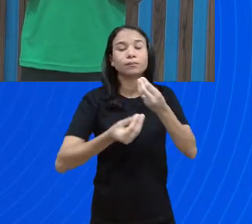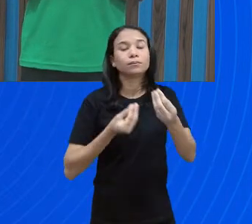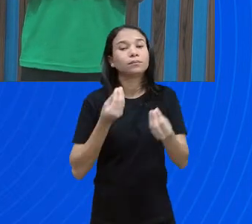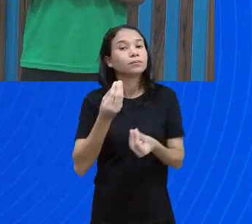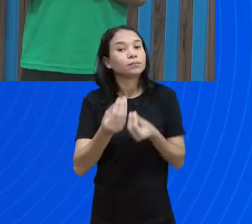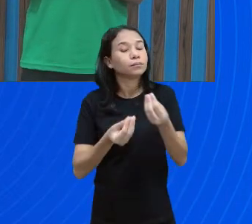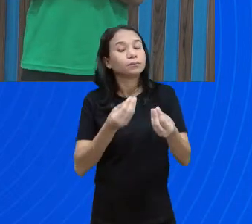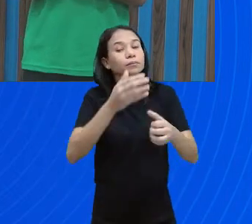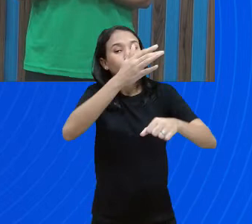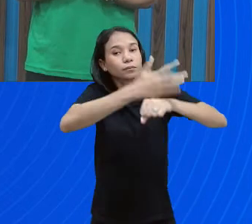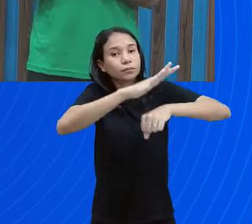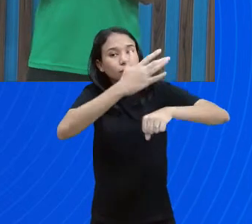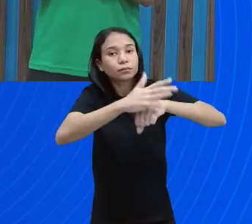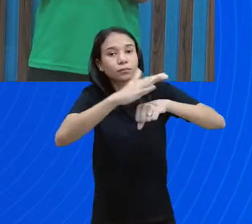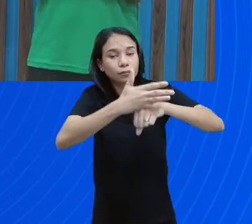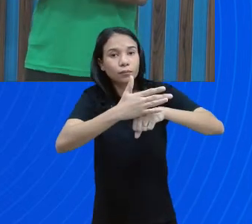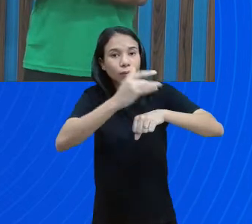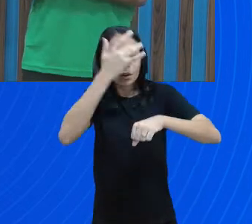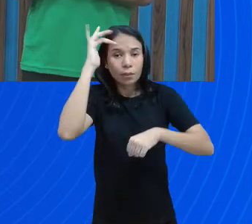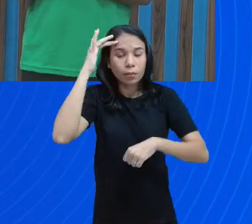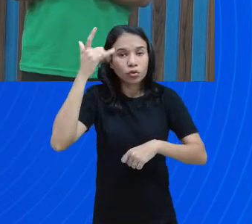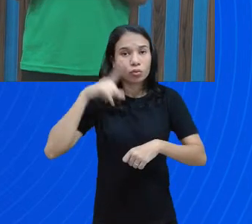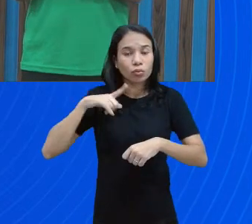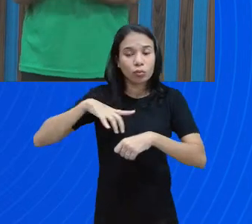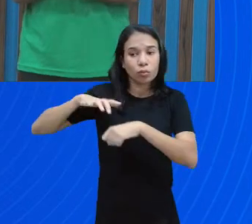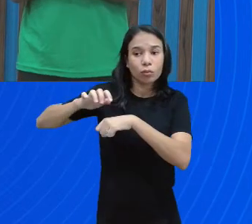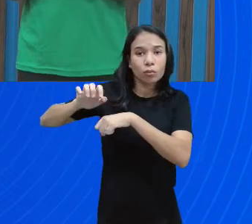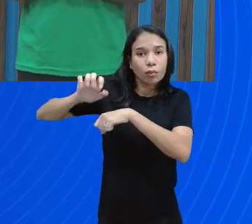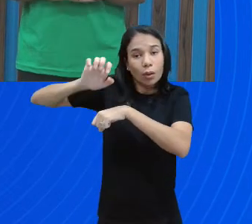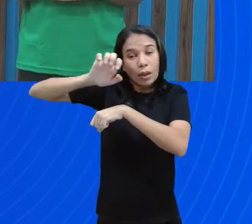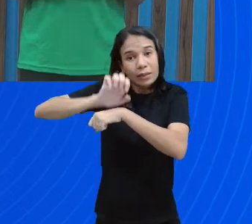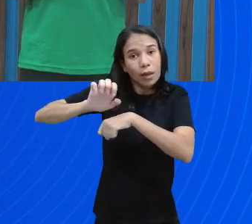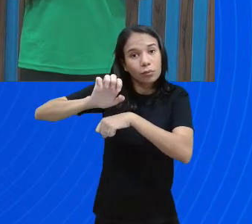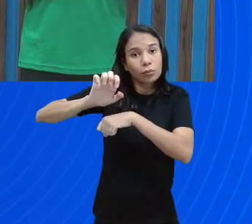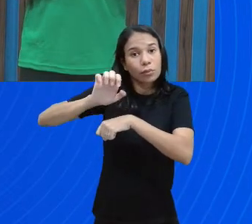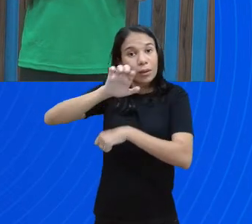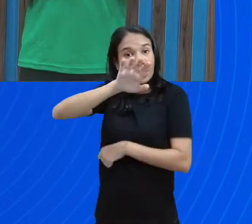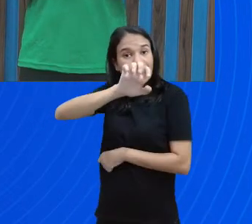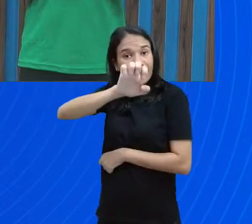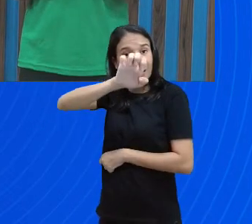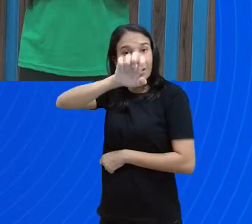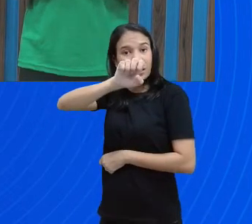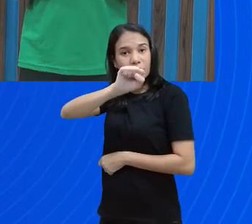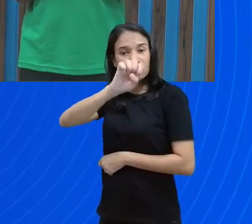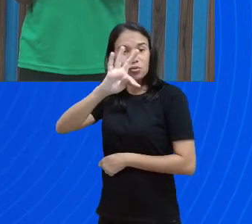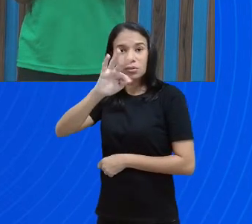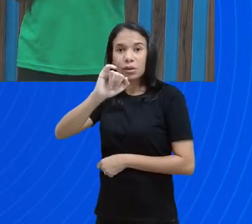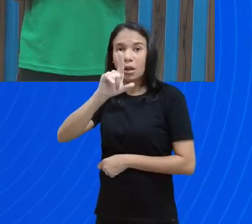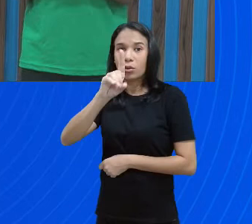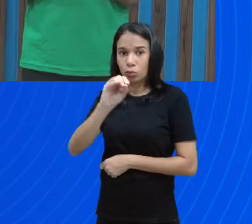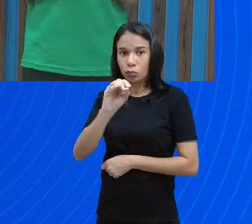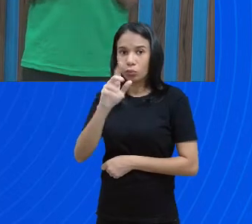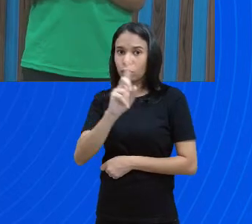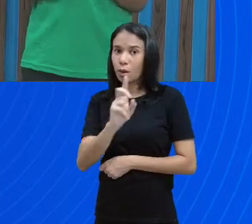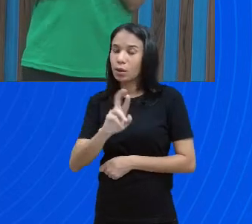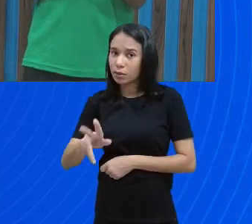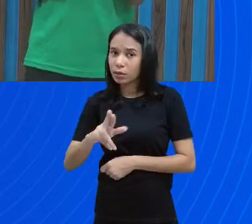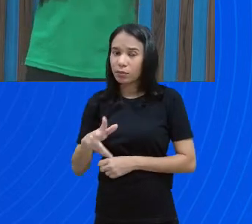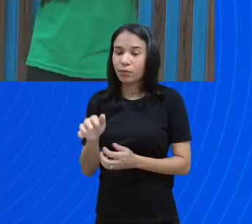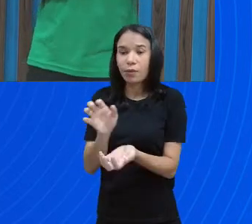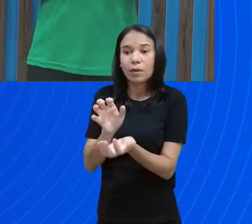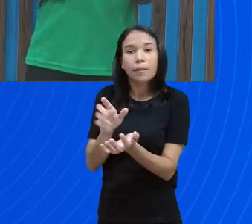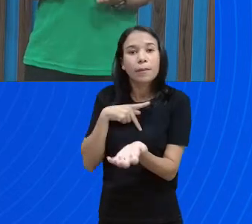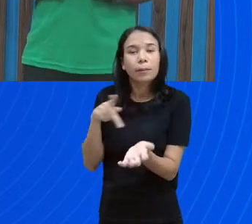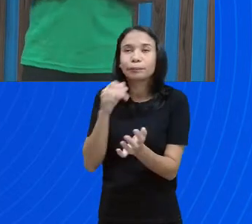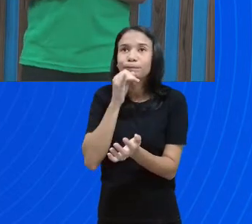é exercida por um Estado, né? Estado com um E maiúsculo, tá? Diferente do que a gente conhece como